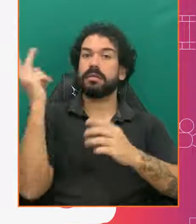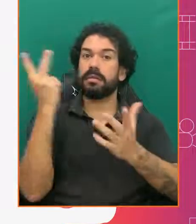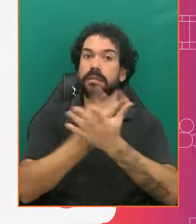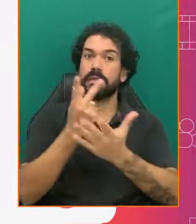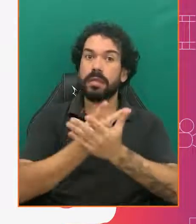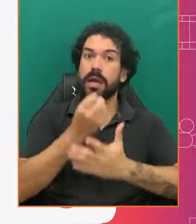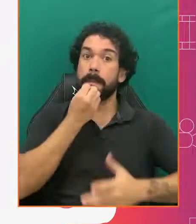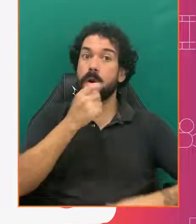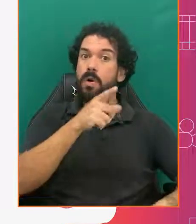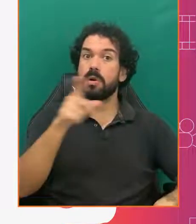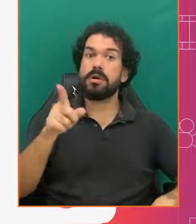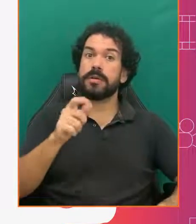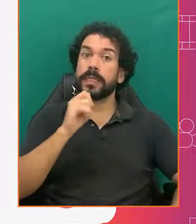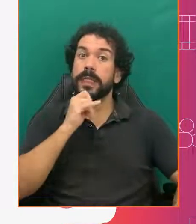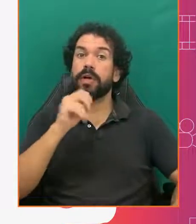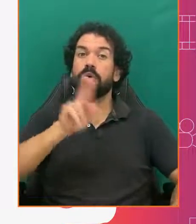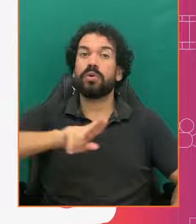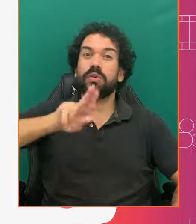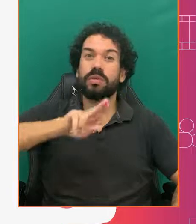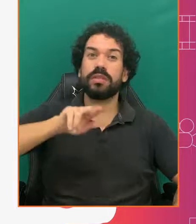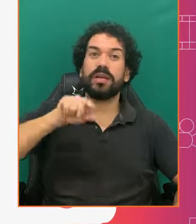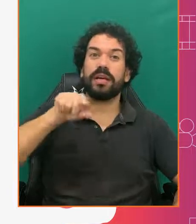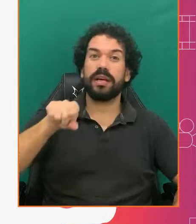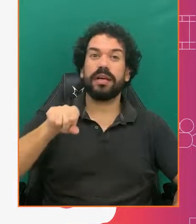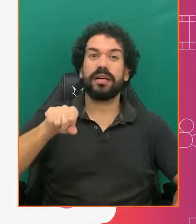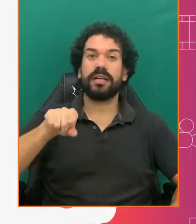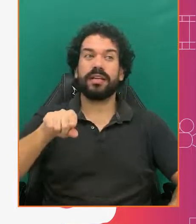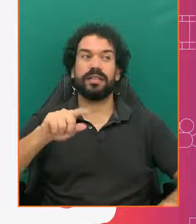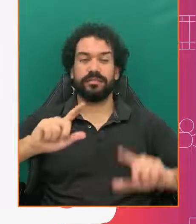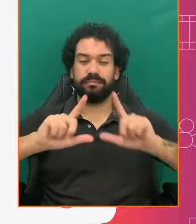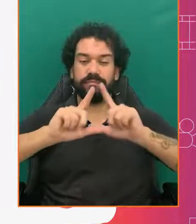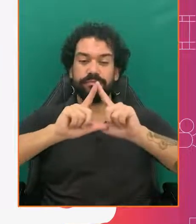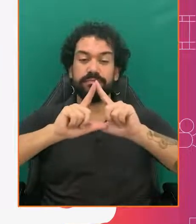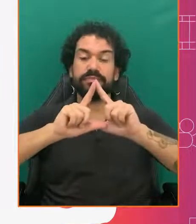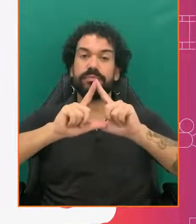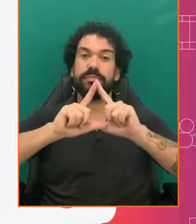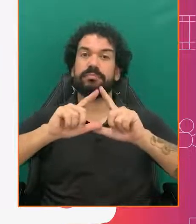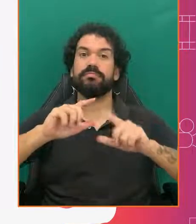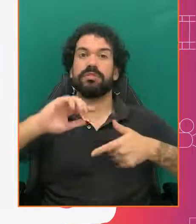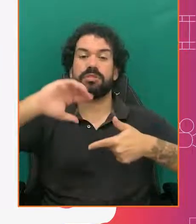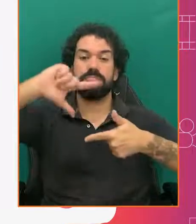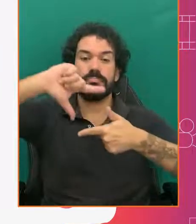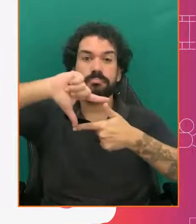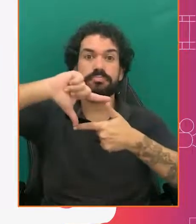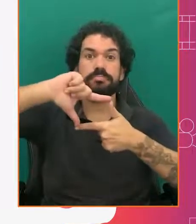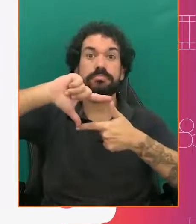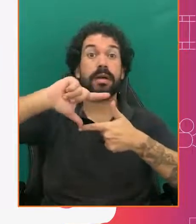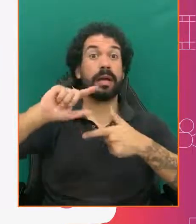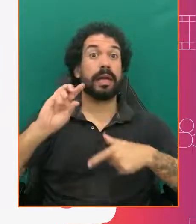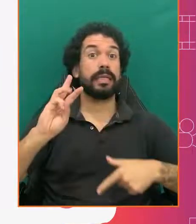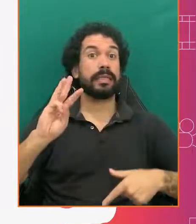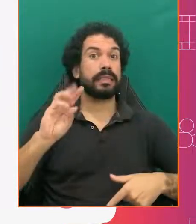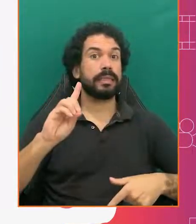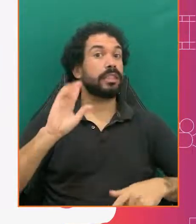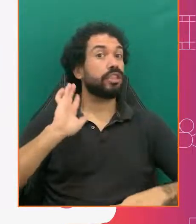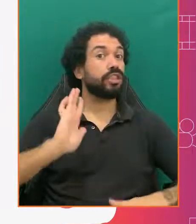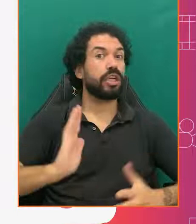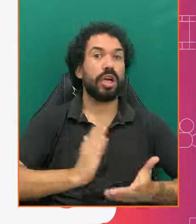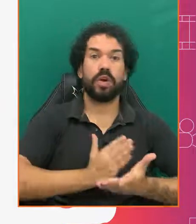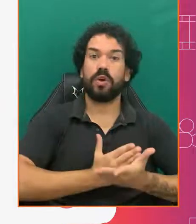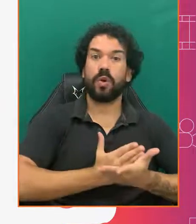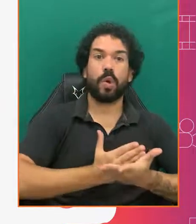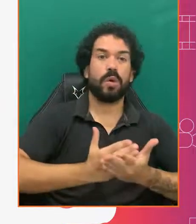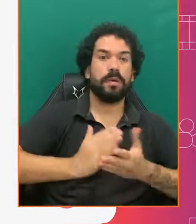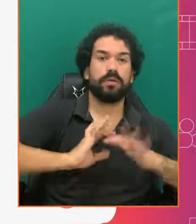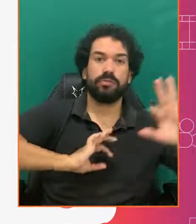interessante é sempre usar os sólidos, as formas geométricas tridimensionais, logo